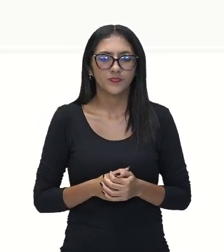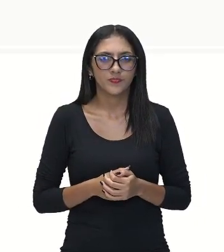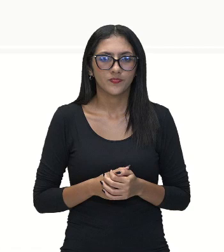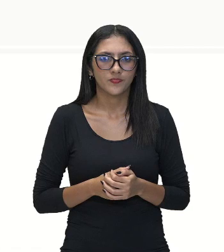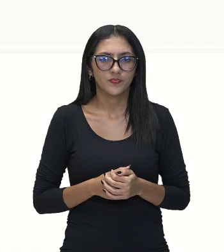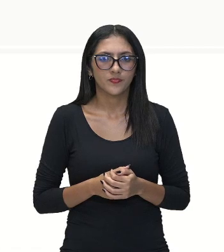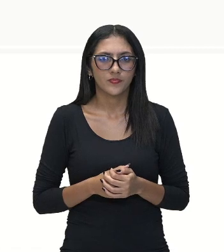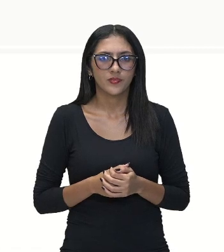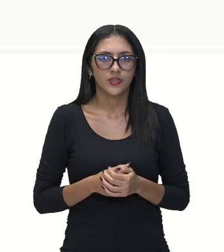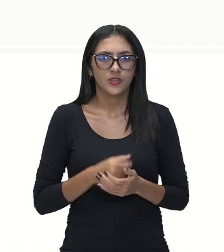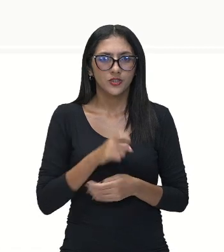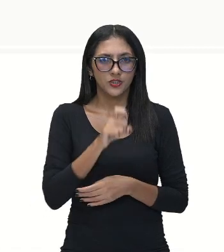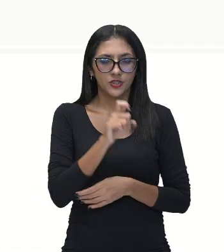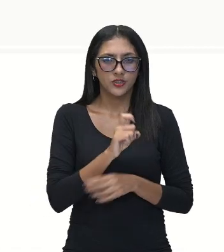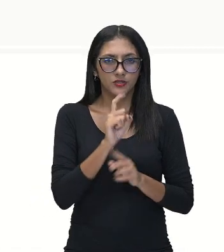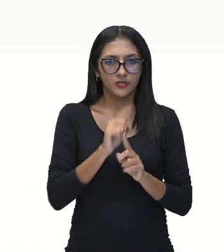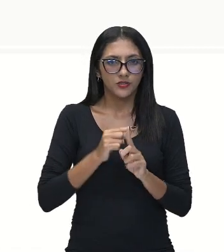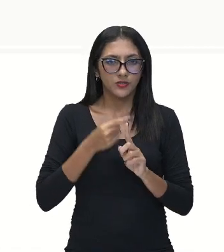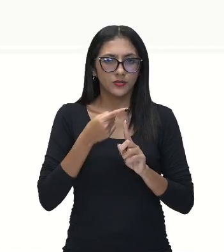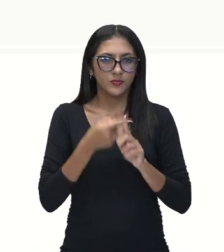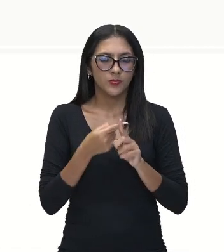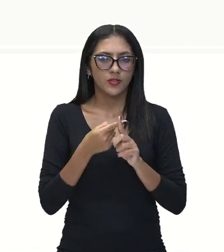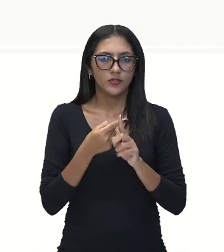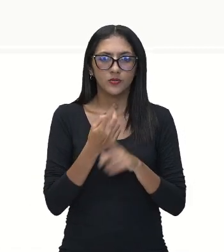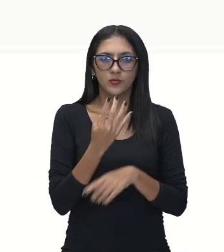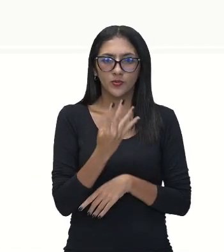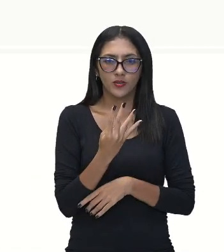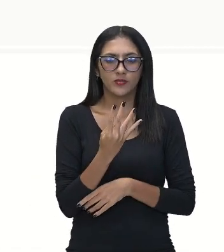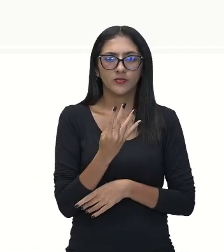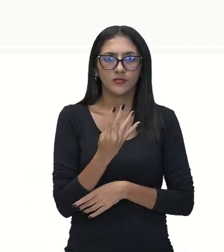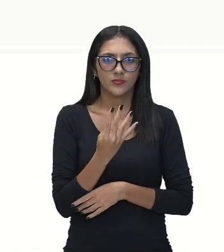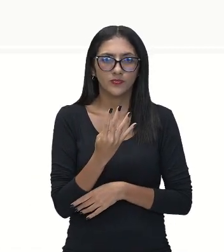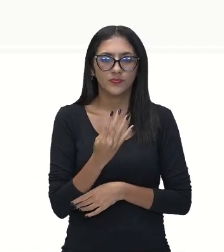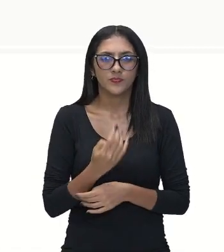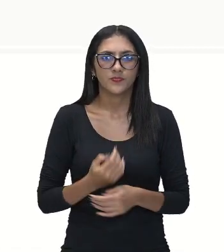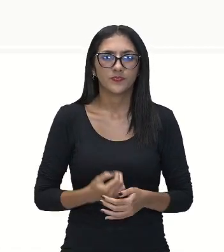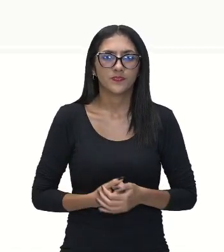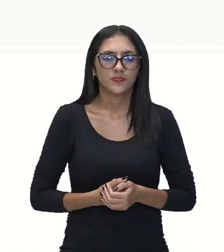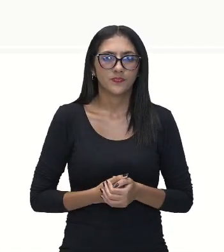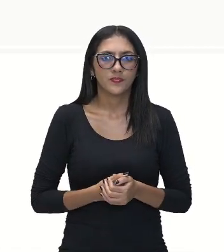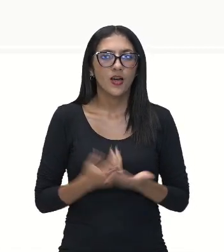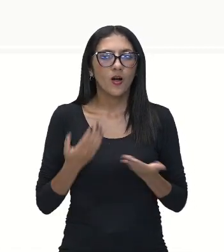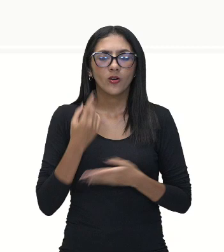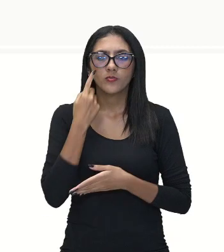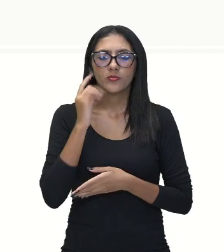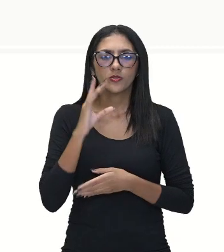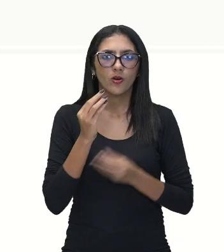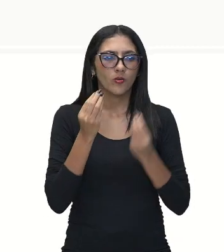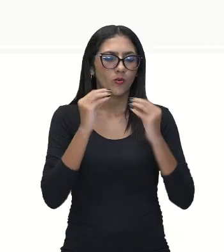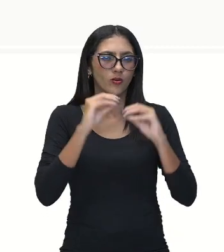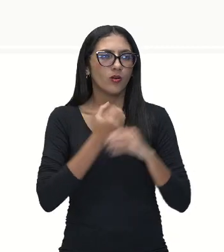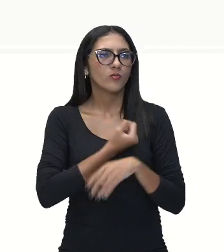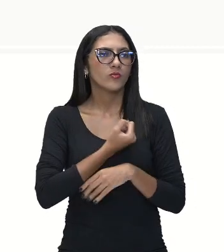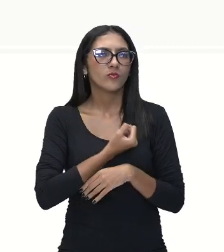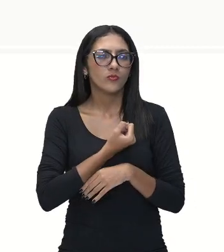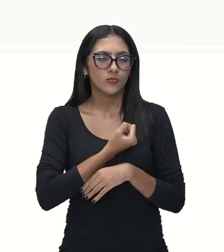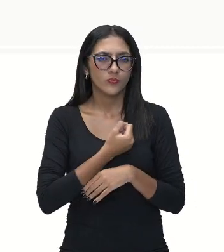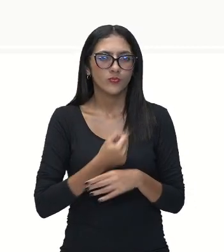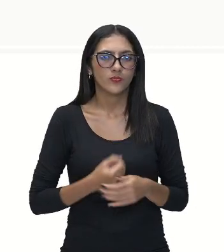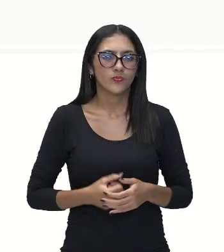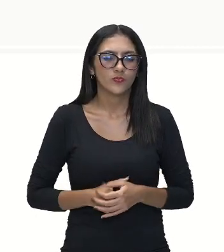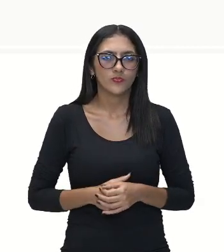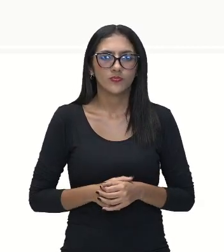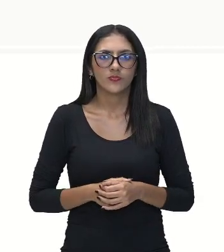x+ qu Tudo bem então vamos lá substituir lá para saber esses termos desconhecido